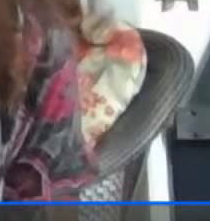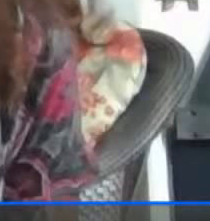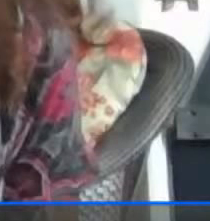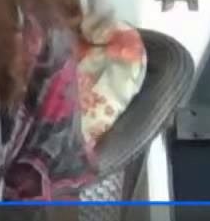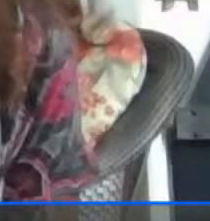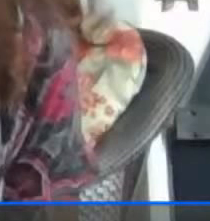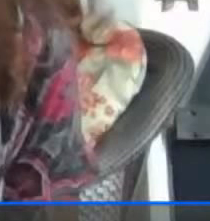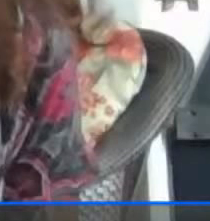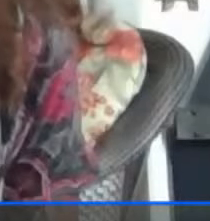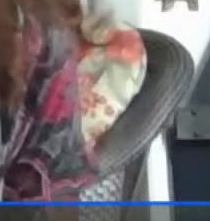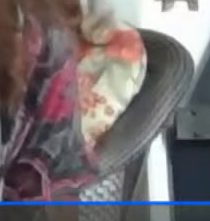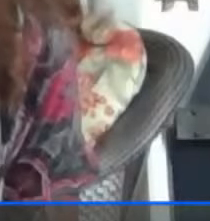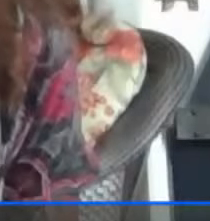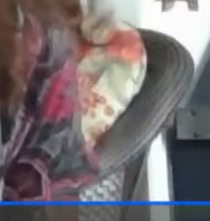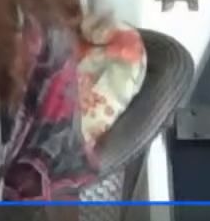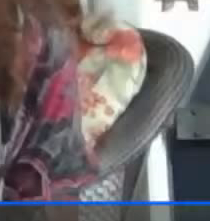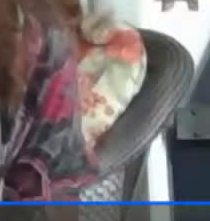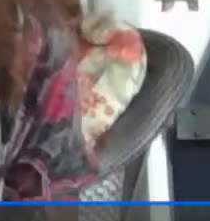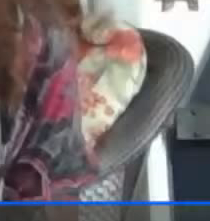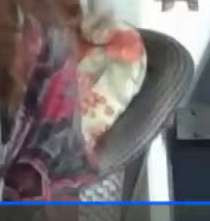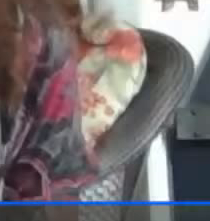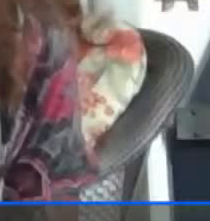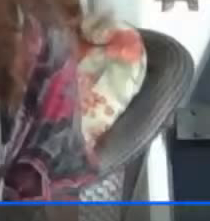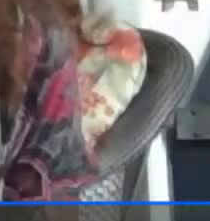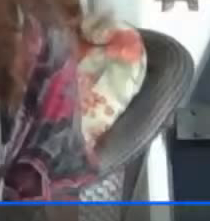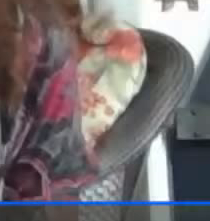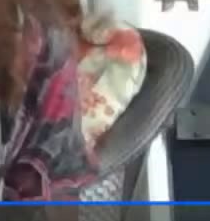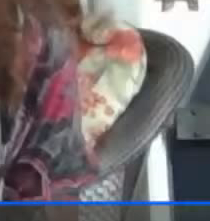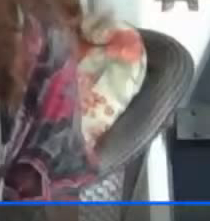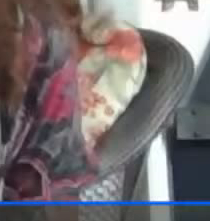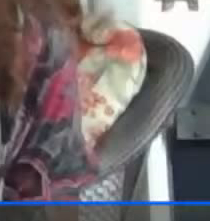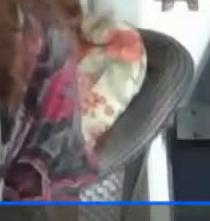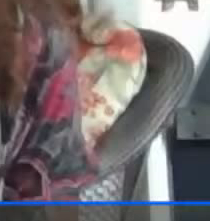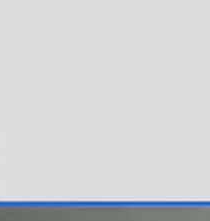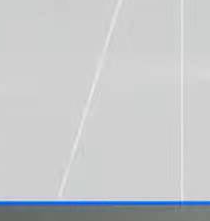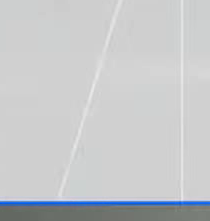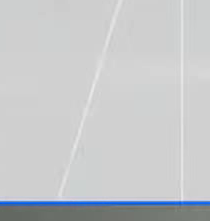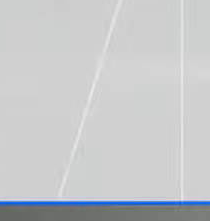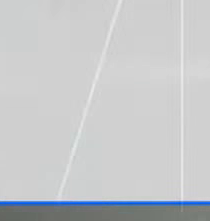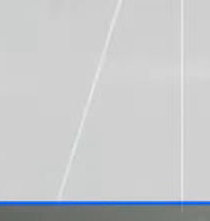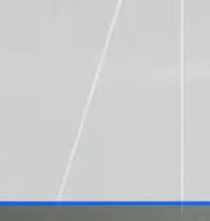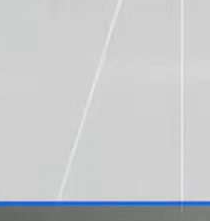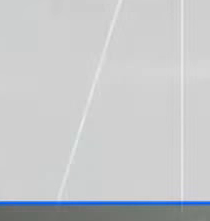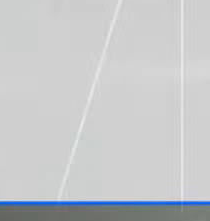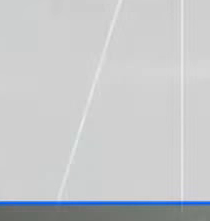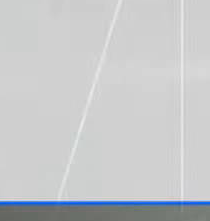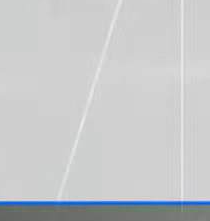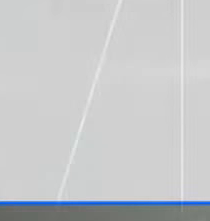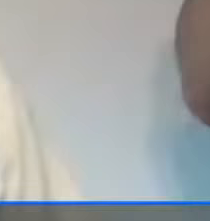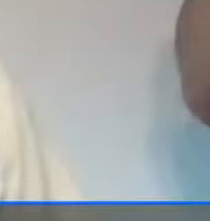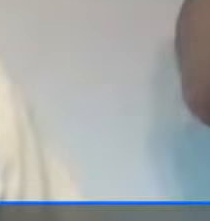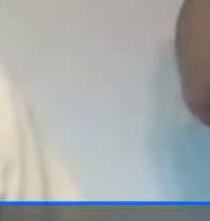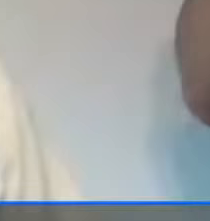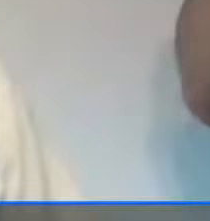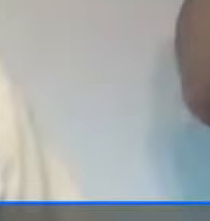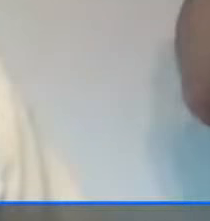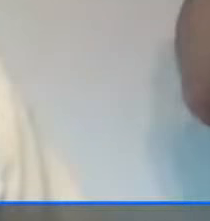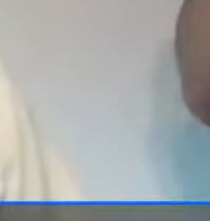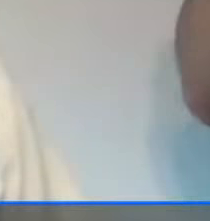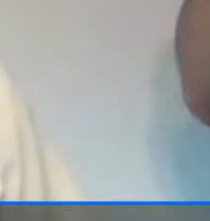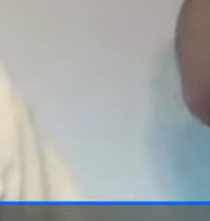Eu queria entrar quanto ao seu, e quanto aos nossos artistas, quanto àqueles que trabalham e vivem do setor de eventos, do